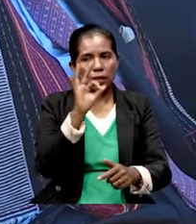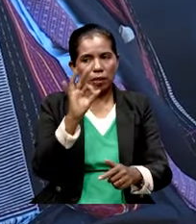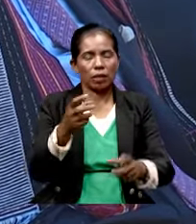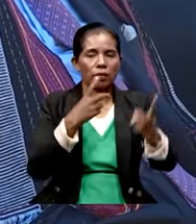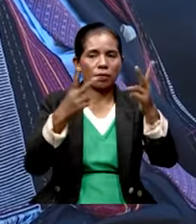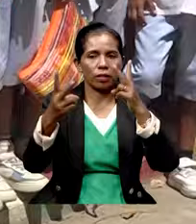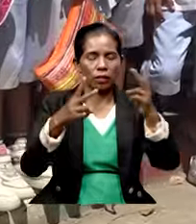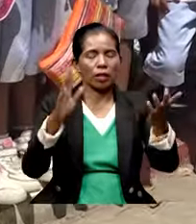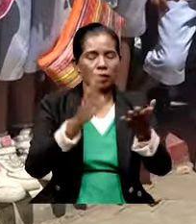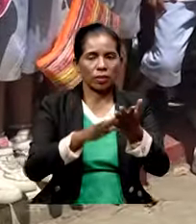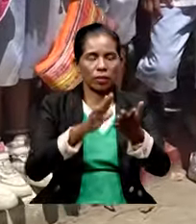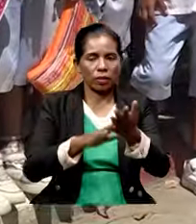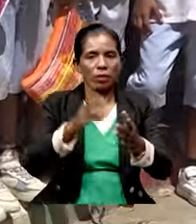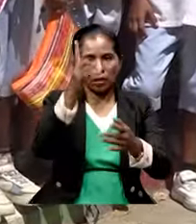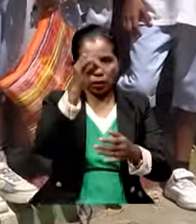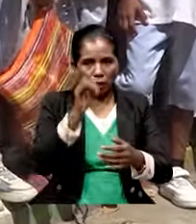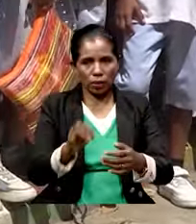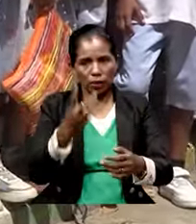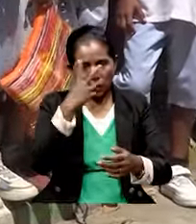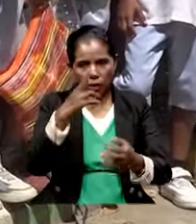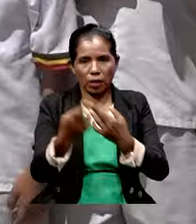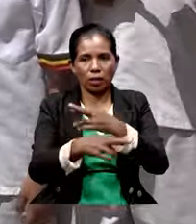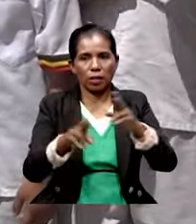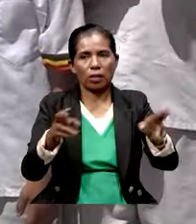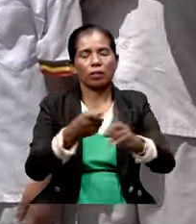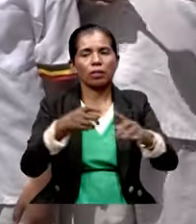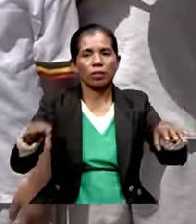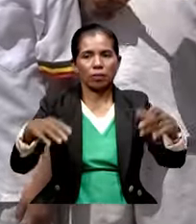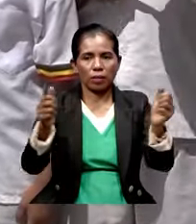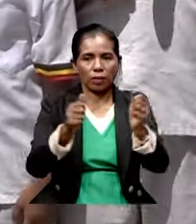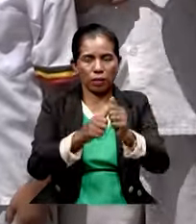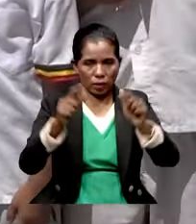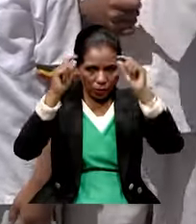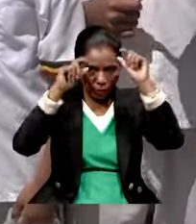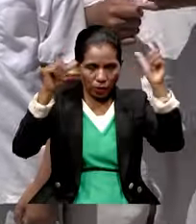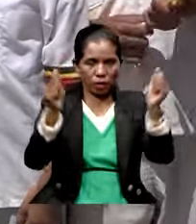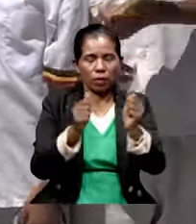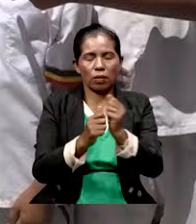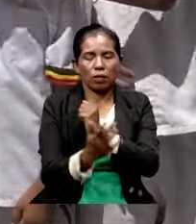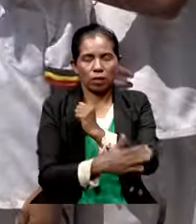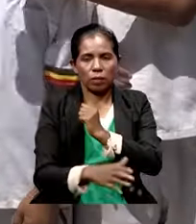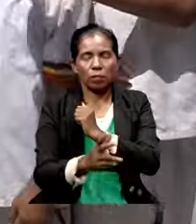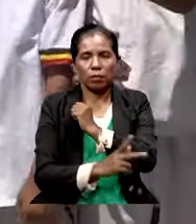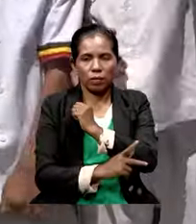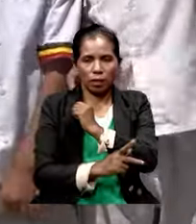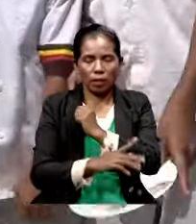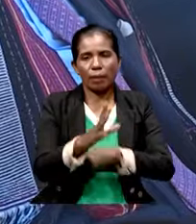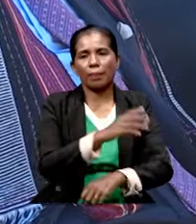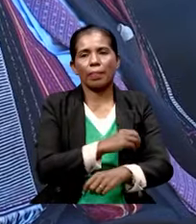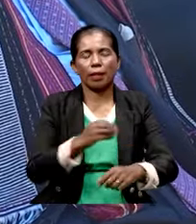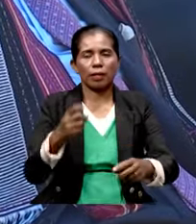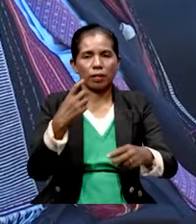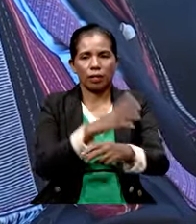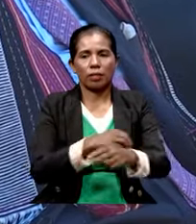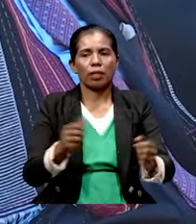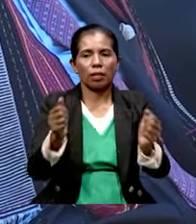visita a Escola Café e Adili, onde há resultado da cooperação entre Timor-Leste e Portugal, e há impacto Macas, onde há